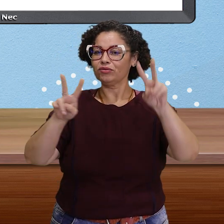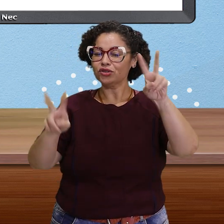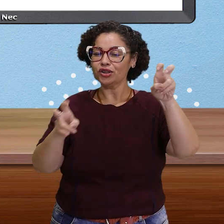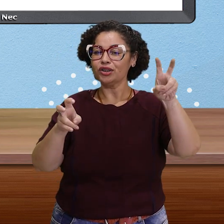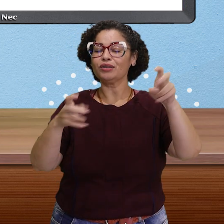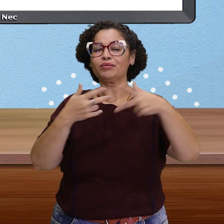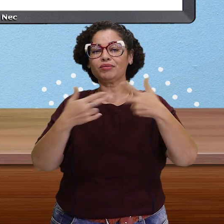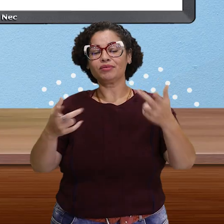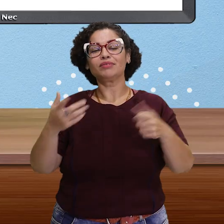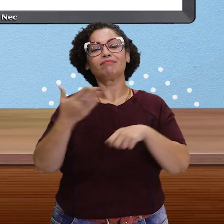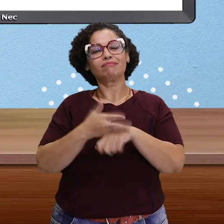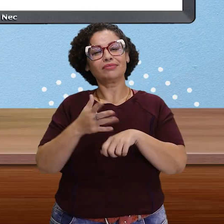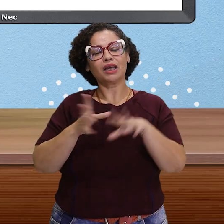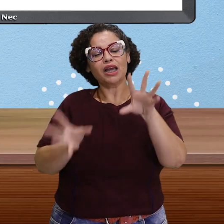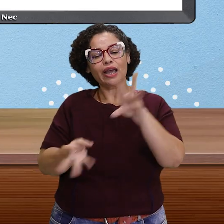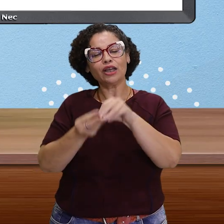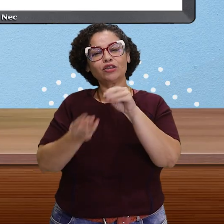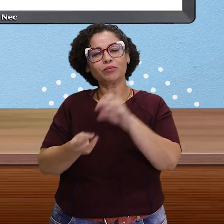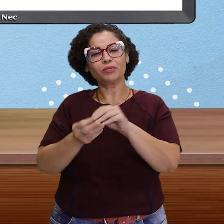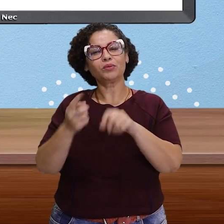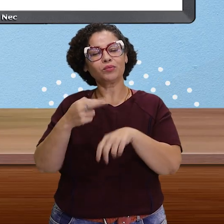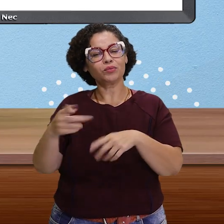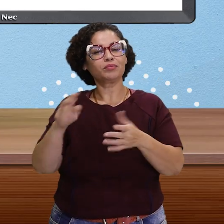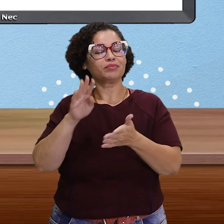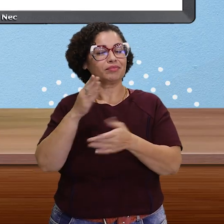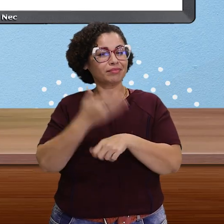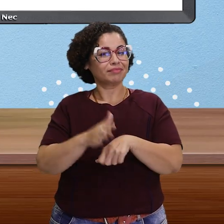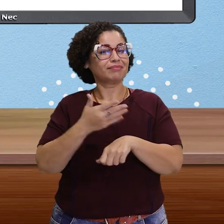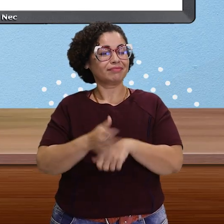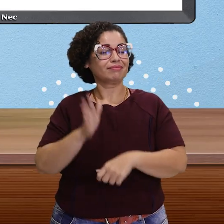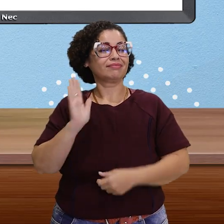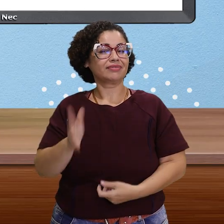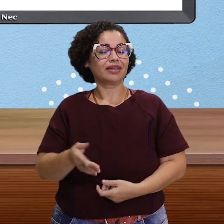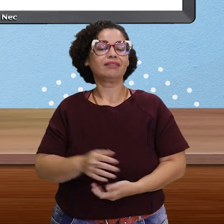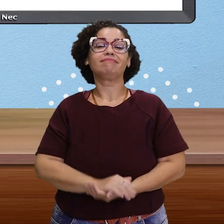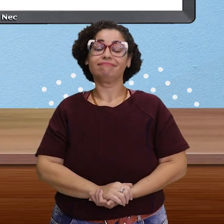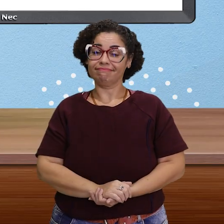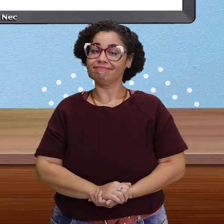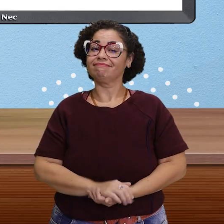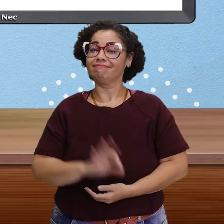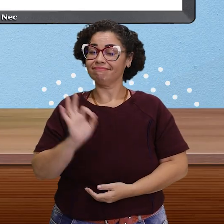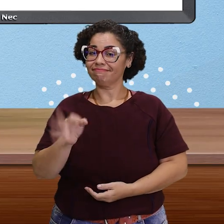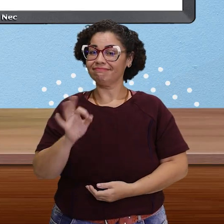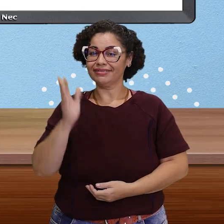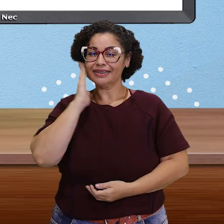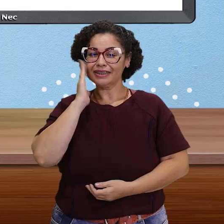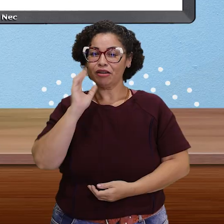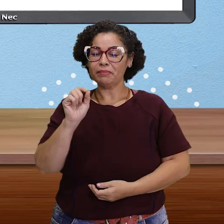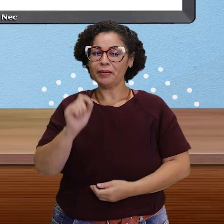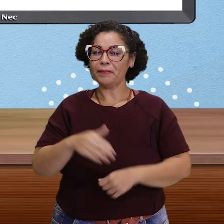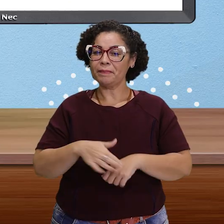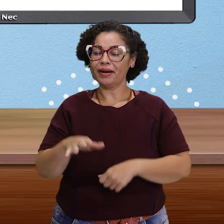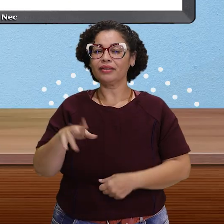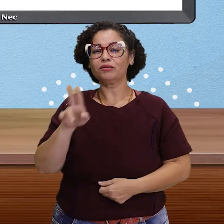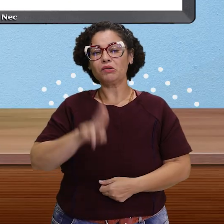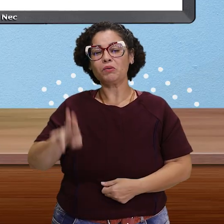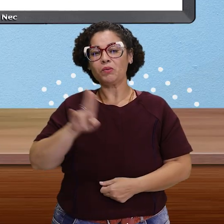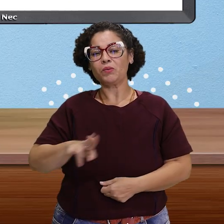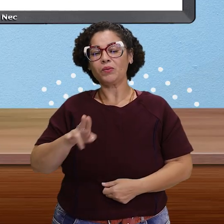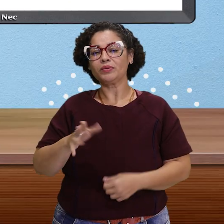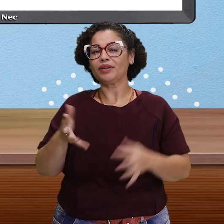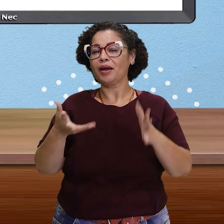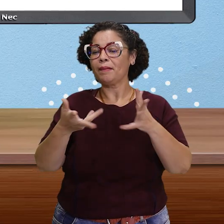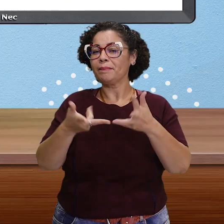títulos e tentar resumir em uma frase, né, Beto? Isso mesmo, Mari. E sabe o que mais? A gente usa